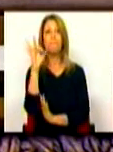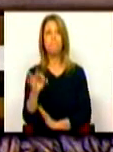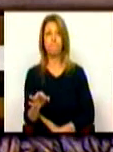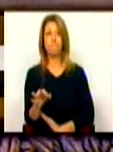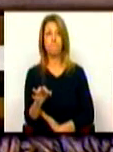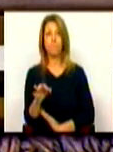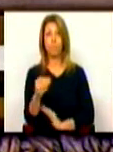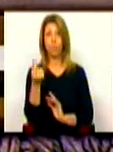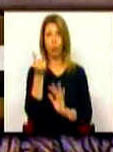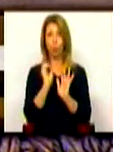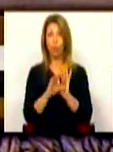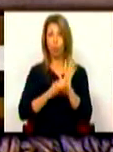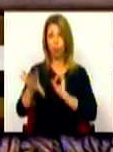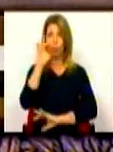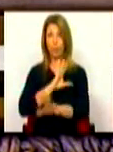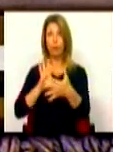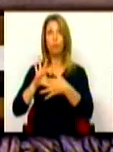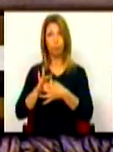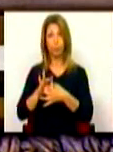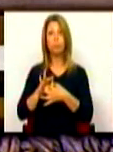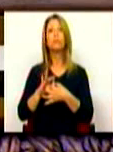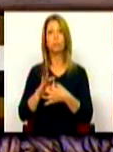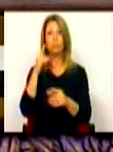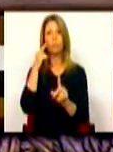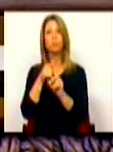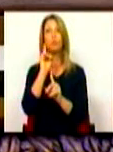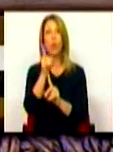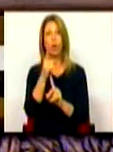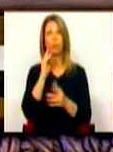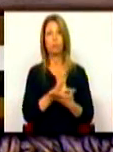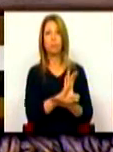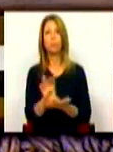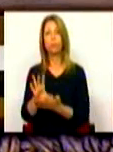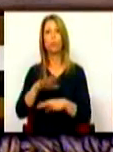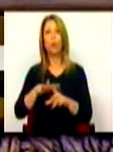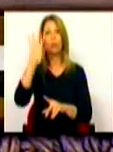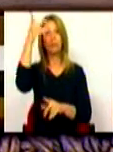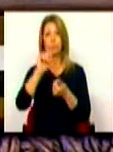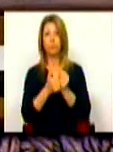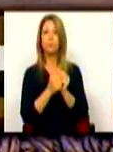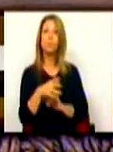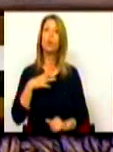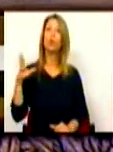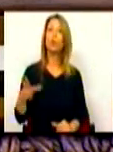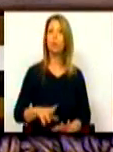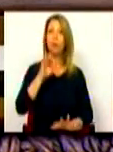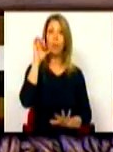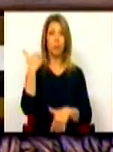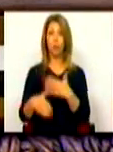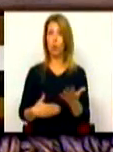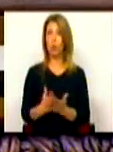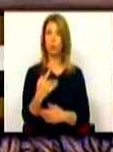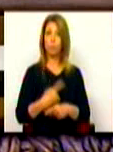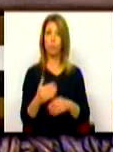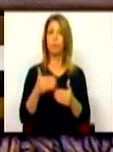próximos fundos comunitários sejam afetos às alterações climáticas. Portugal tem estado e continua a estar na